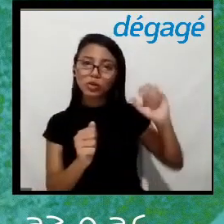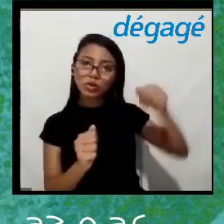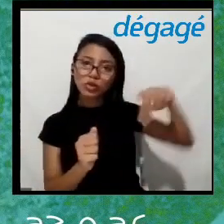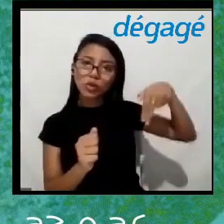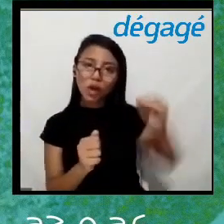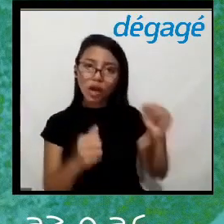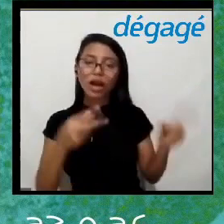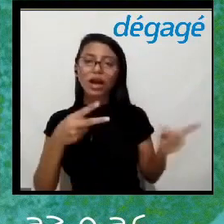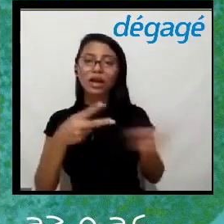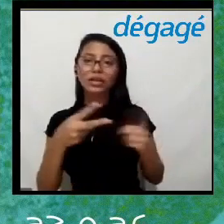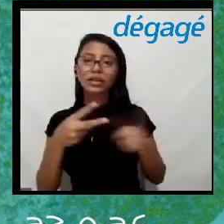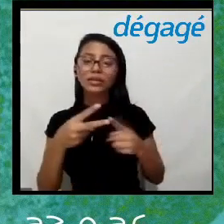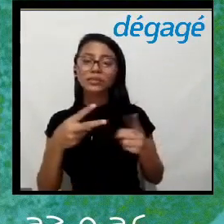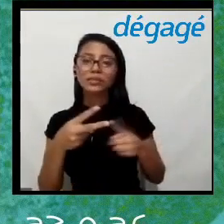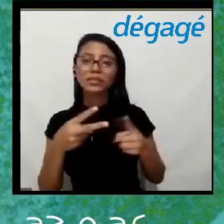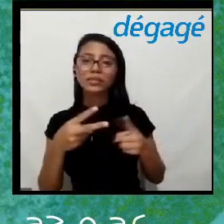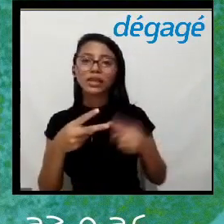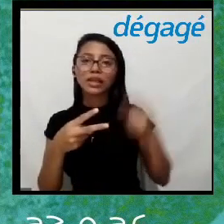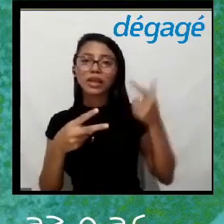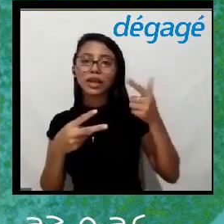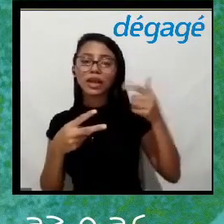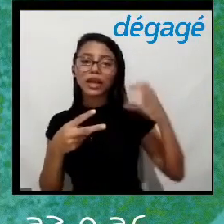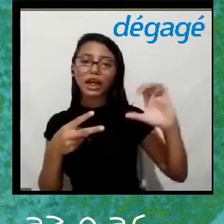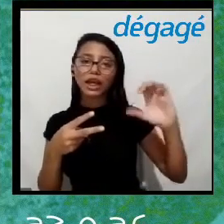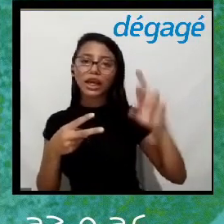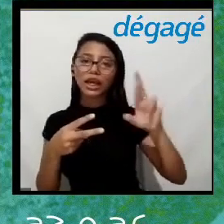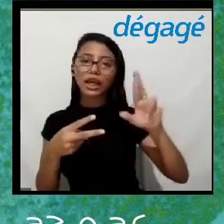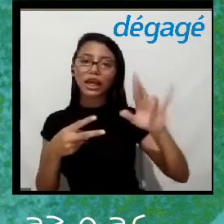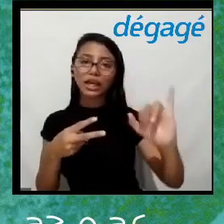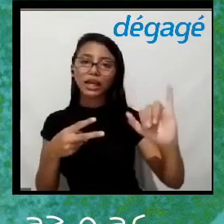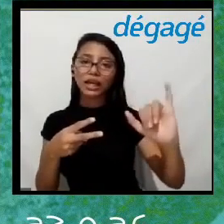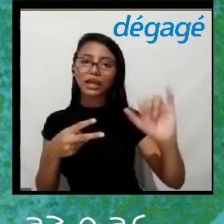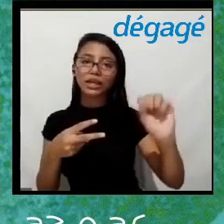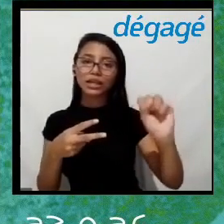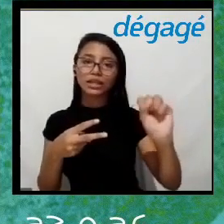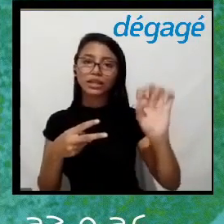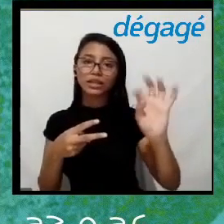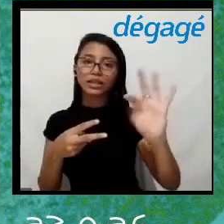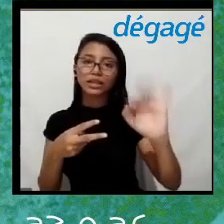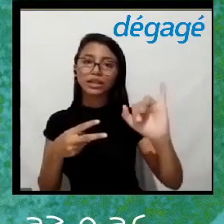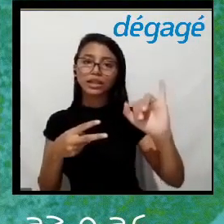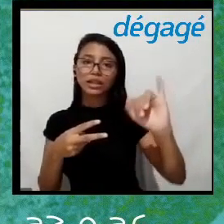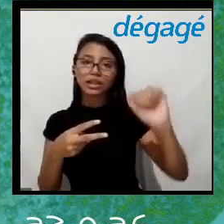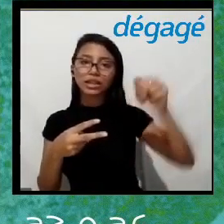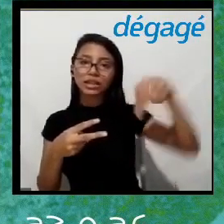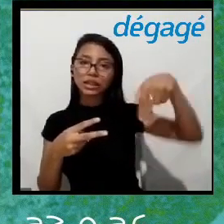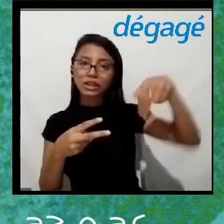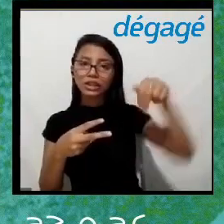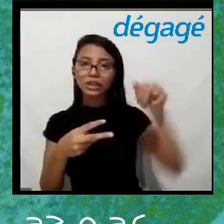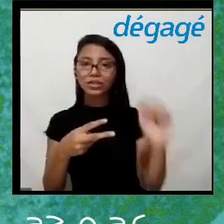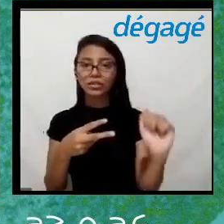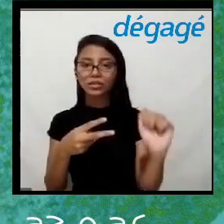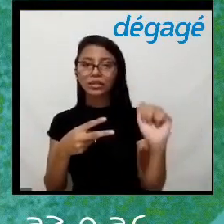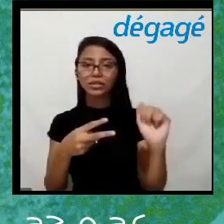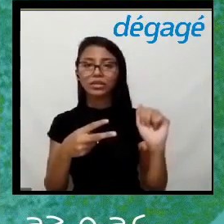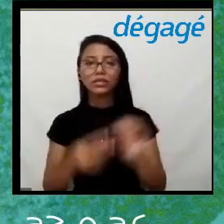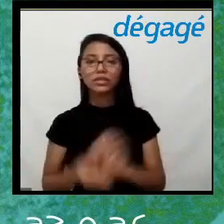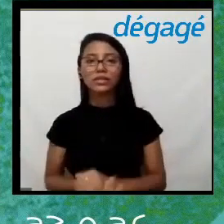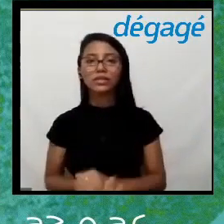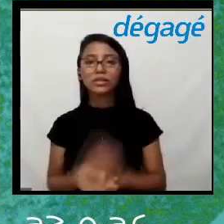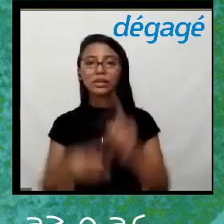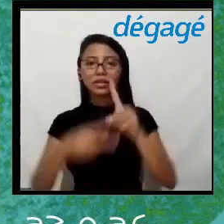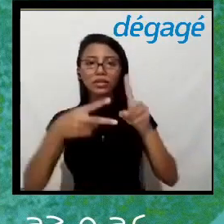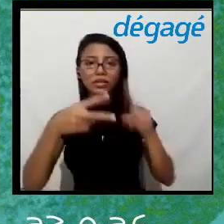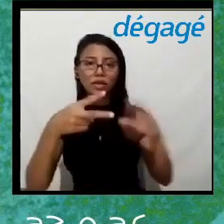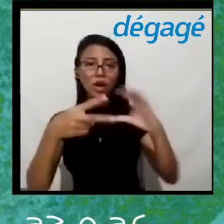No início desse ano, lendo o livro do Vitor de Marco, que é um influencer muito muito importante aí das